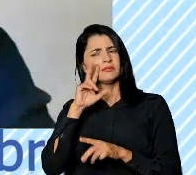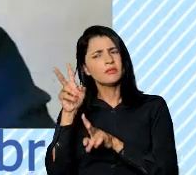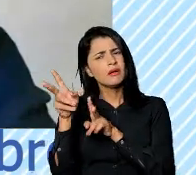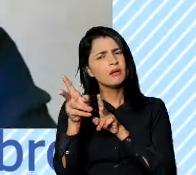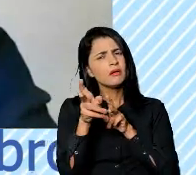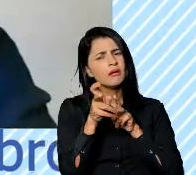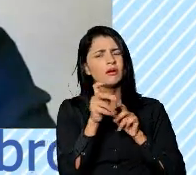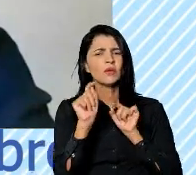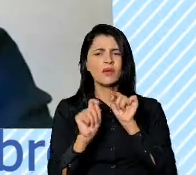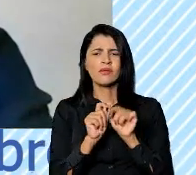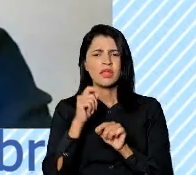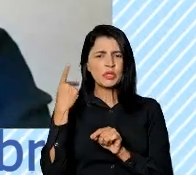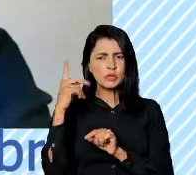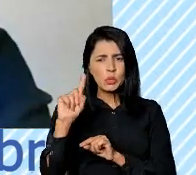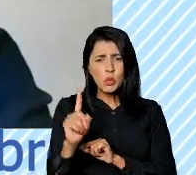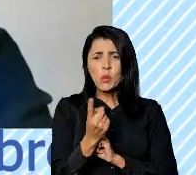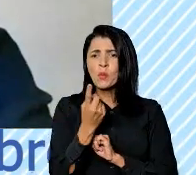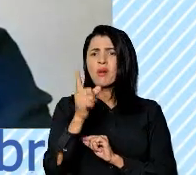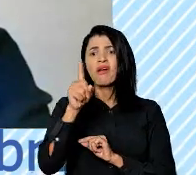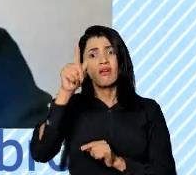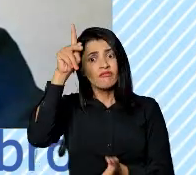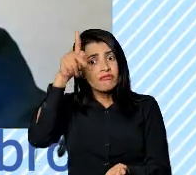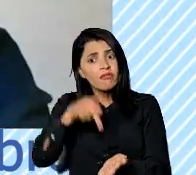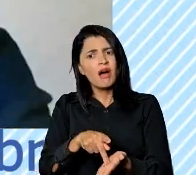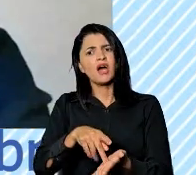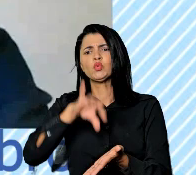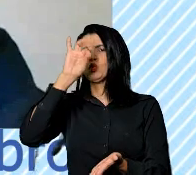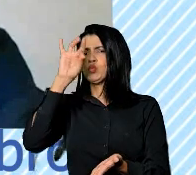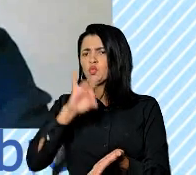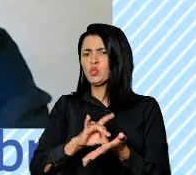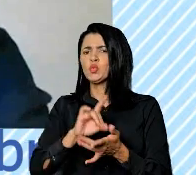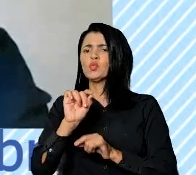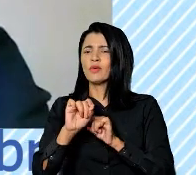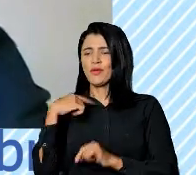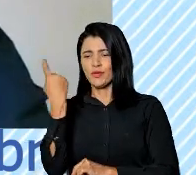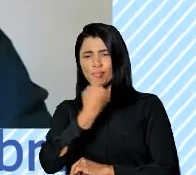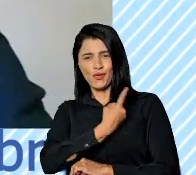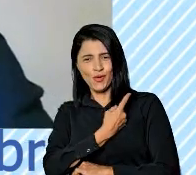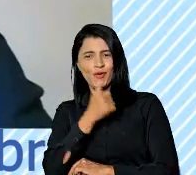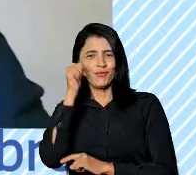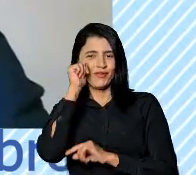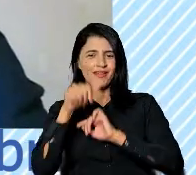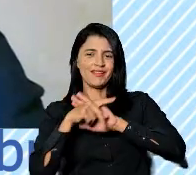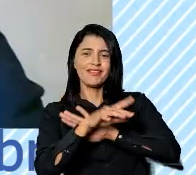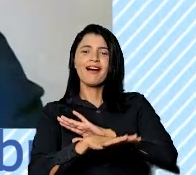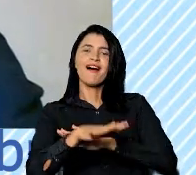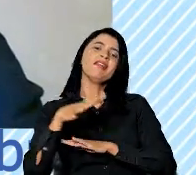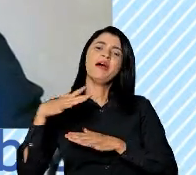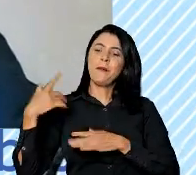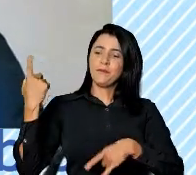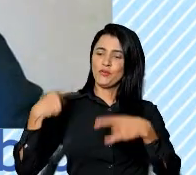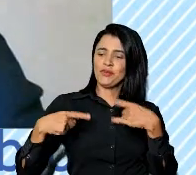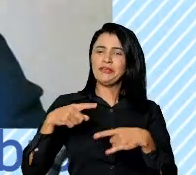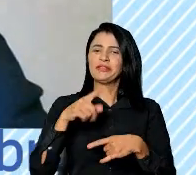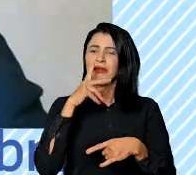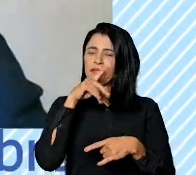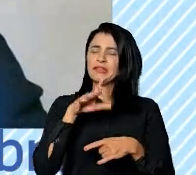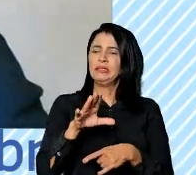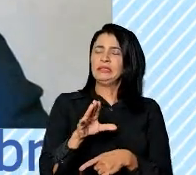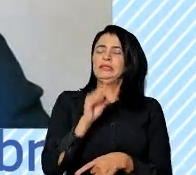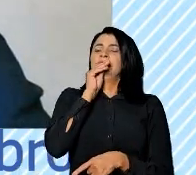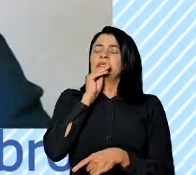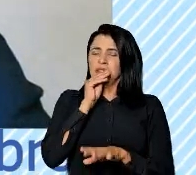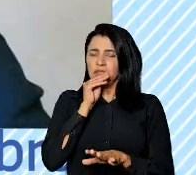não é apenas uma impressão, é um fato de que nós mulheres do cenário político somos muito mais silenciadas, somos